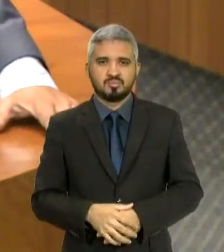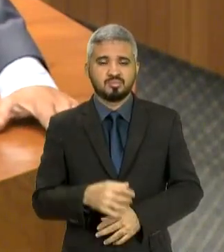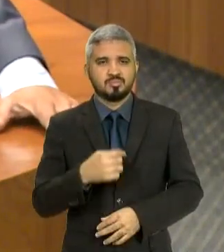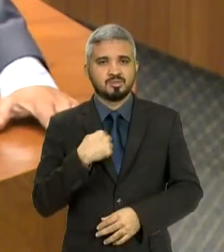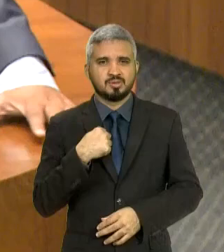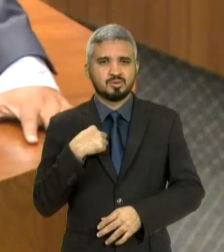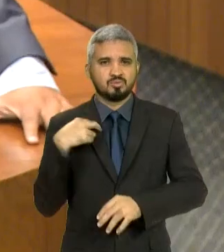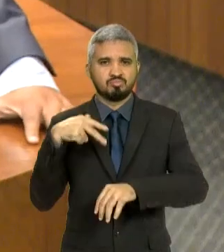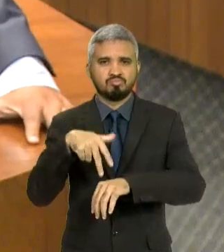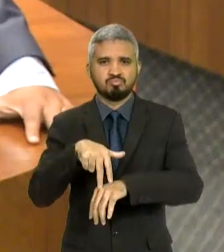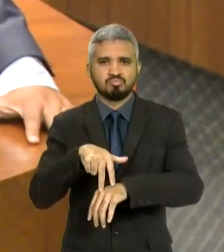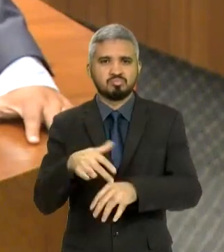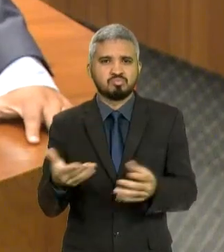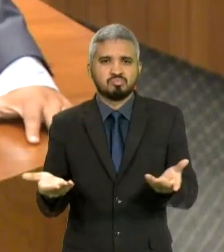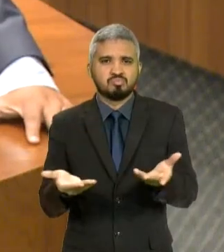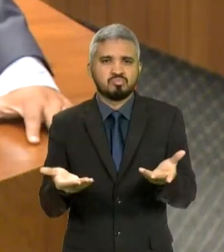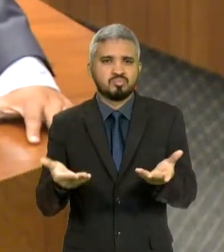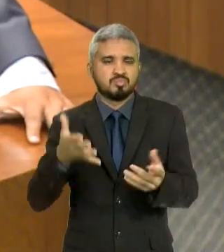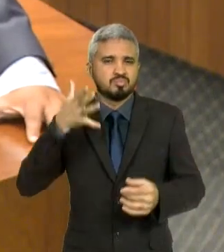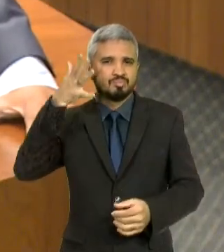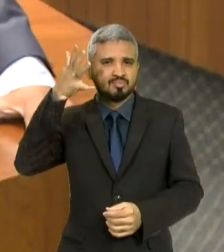muito